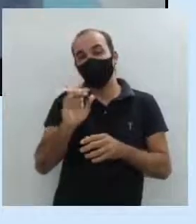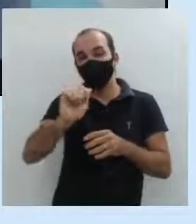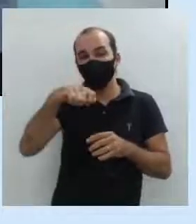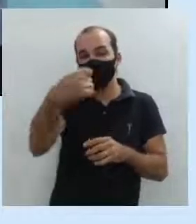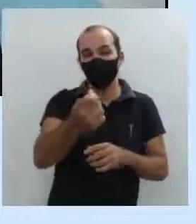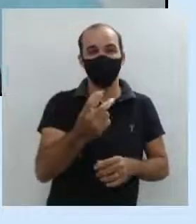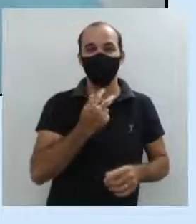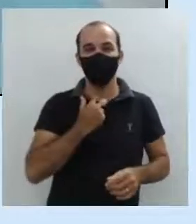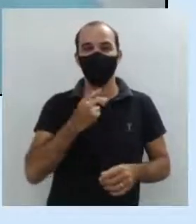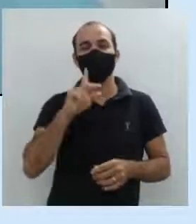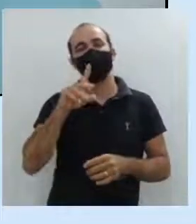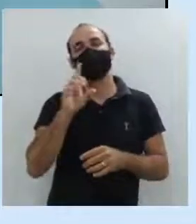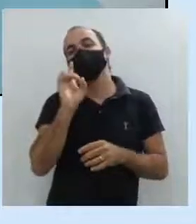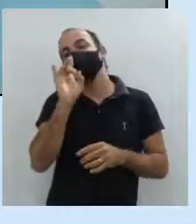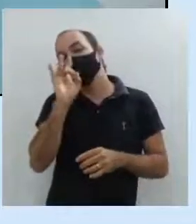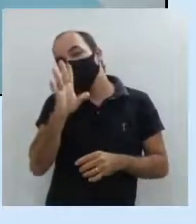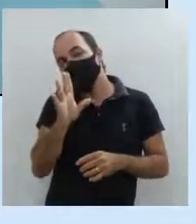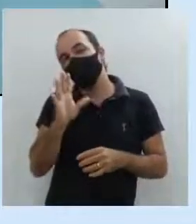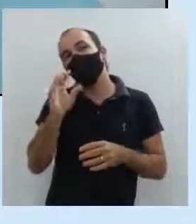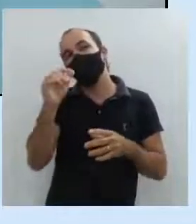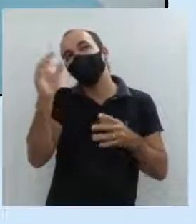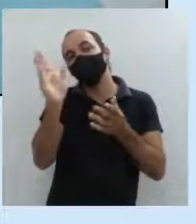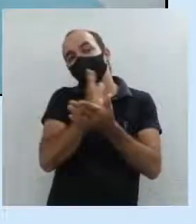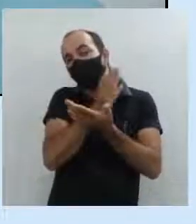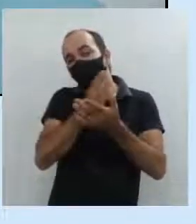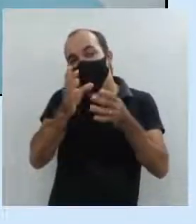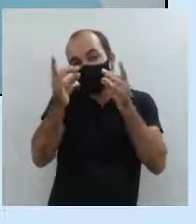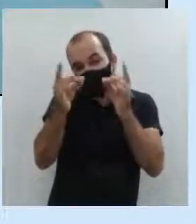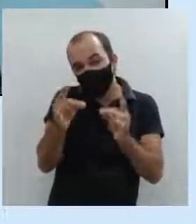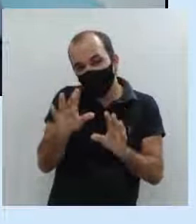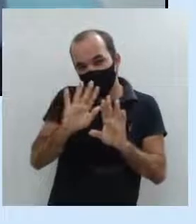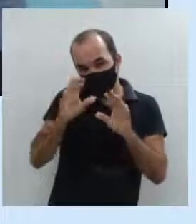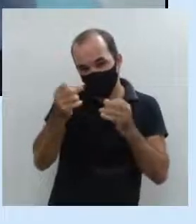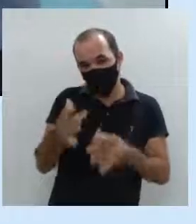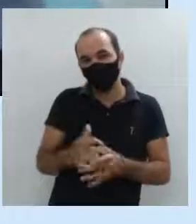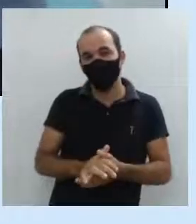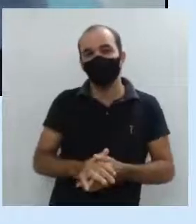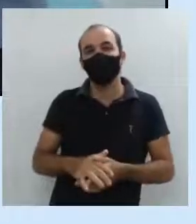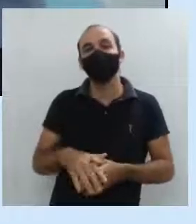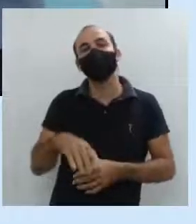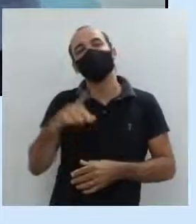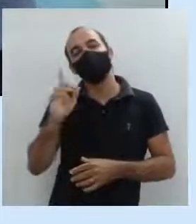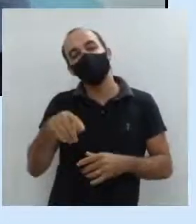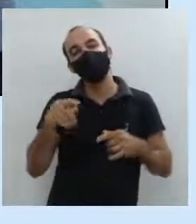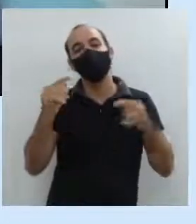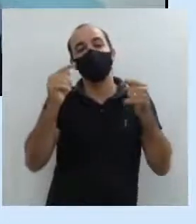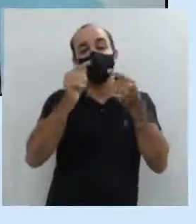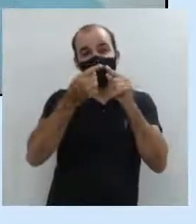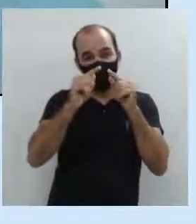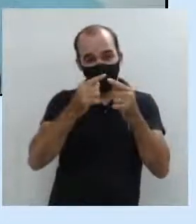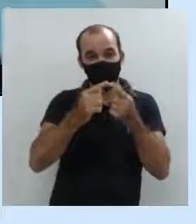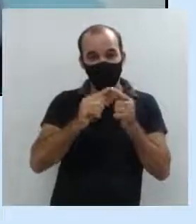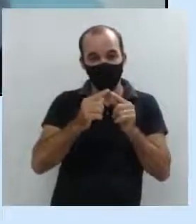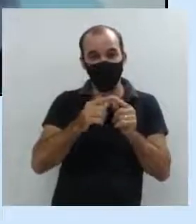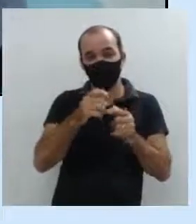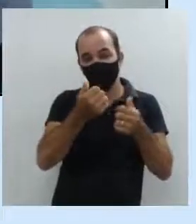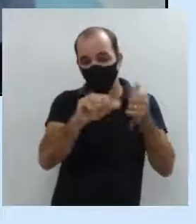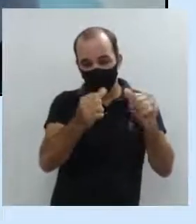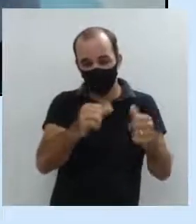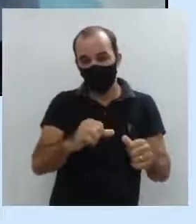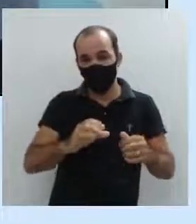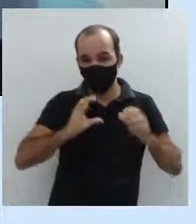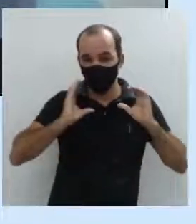com... Como é que eu poderia dizer? Tem a ver com comportamento, análise comportamental. Deu